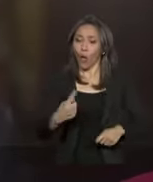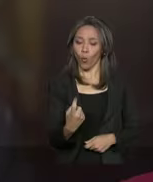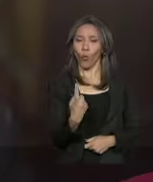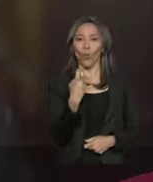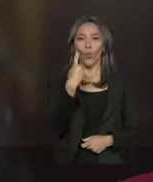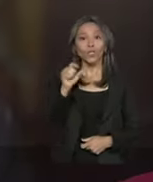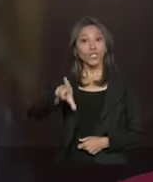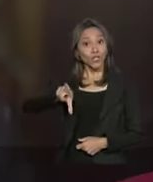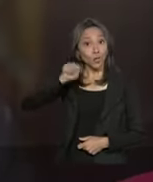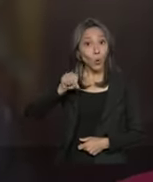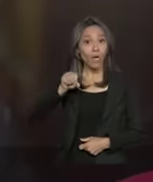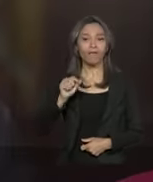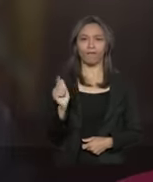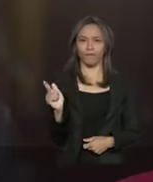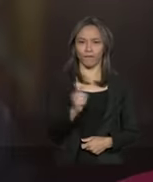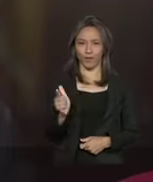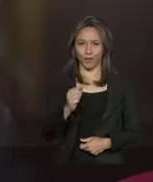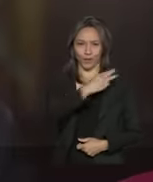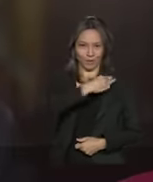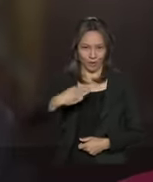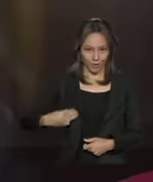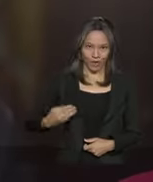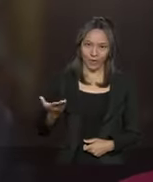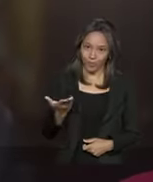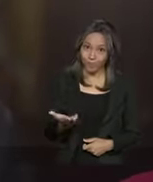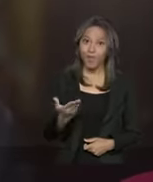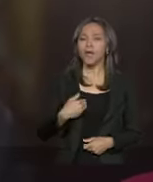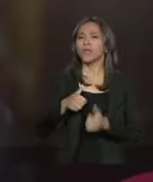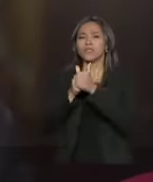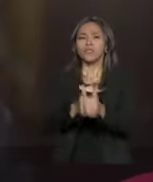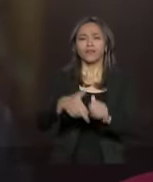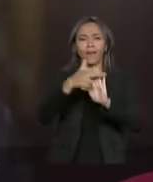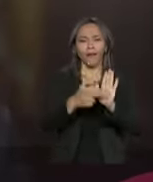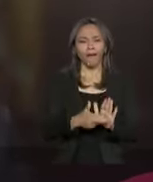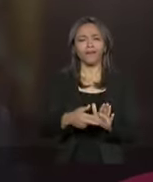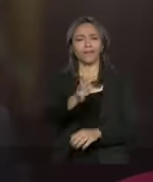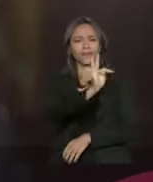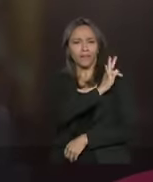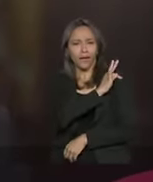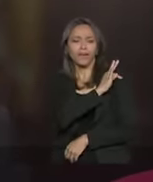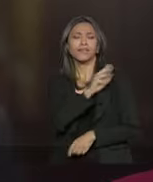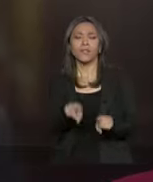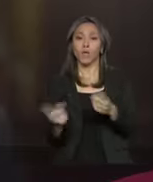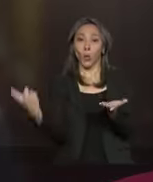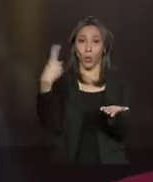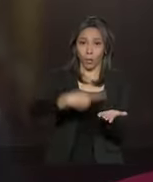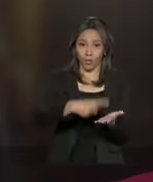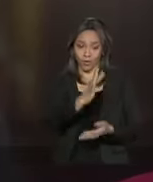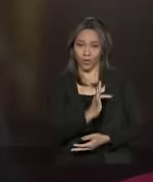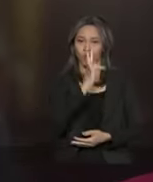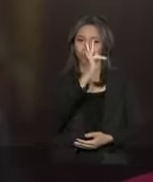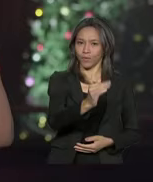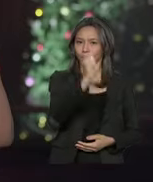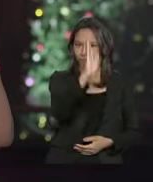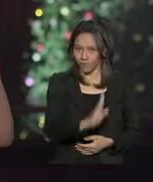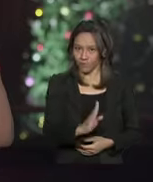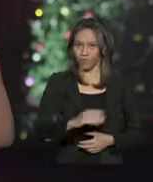de escolher 22 ministros pelo critério técnico e compromissados com o futuro do